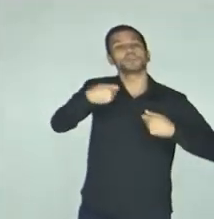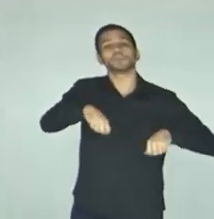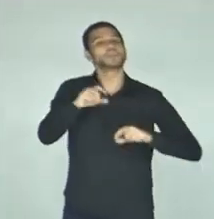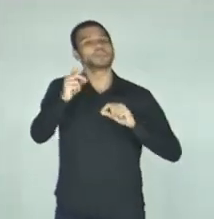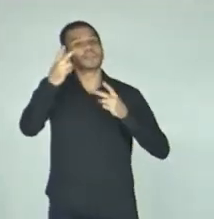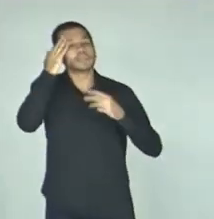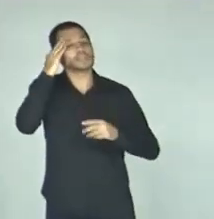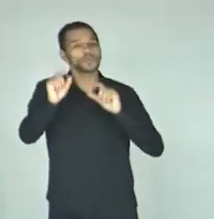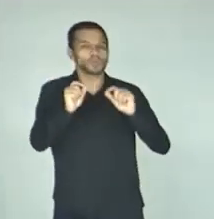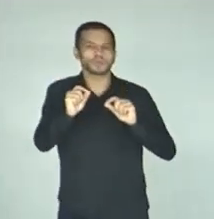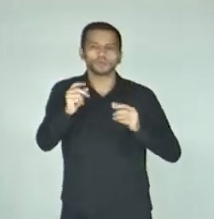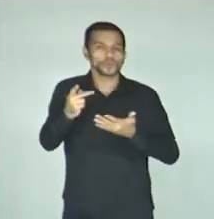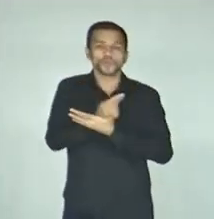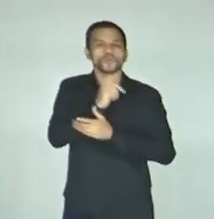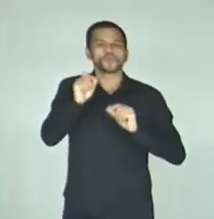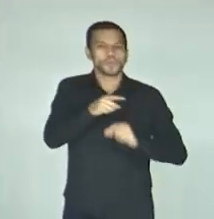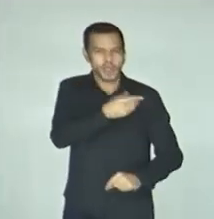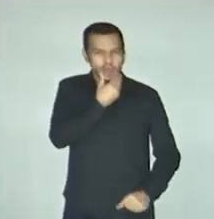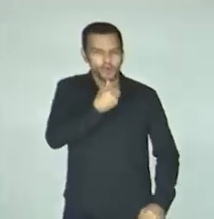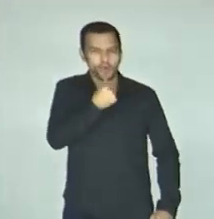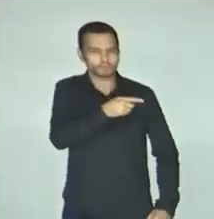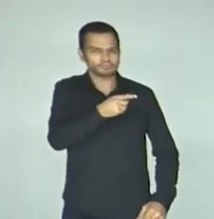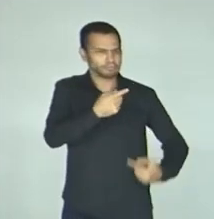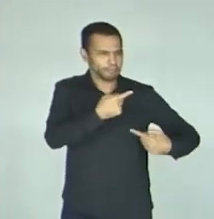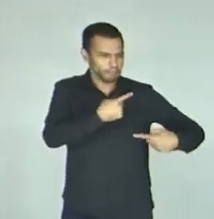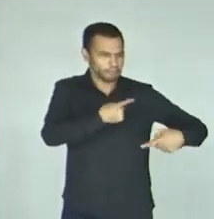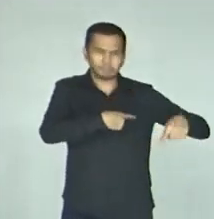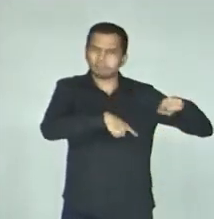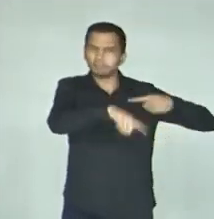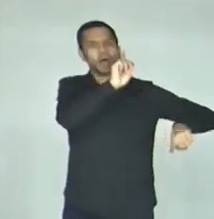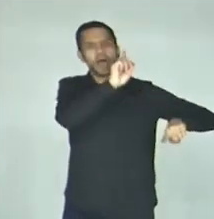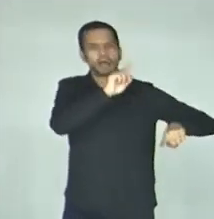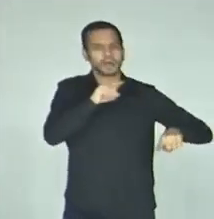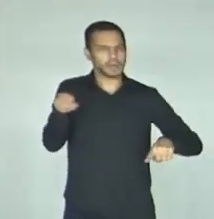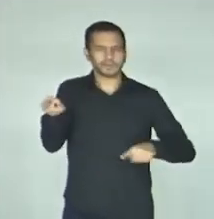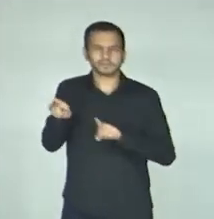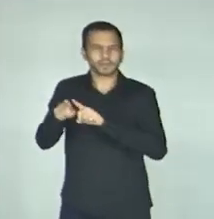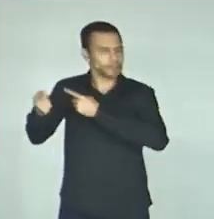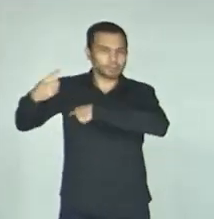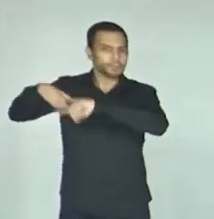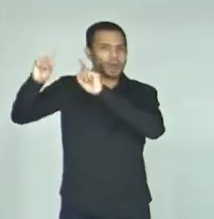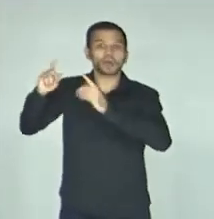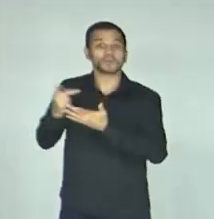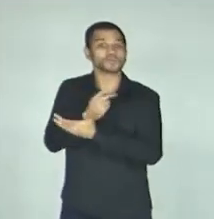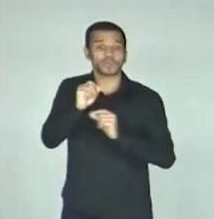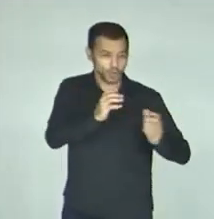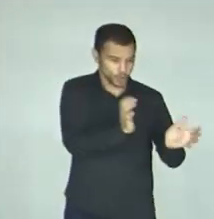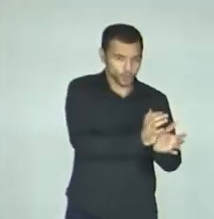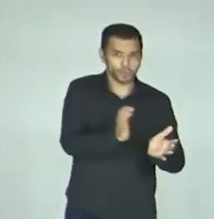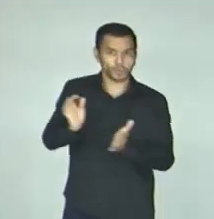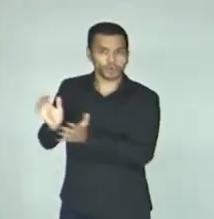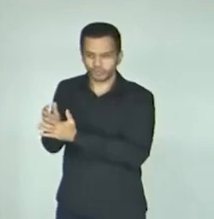acontece chega uma hora que lota tão próximo e o tio Abraão é tão Próspero que os